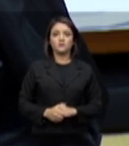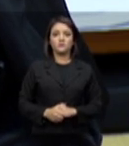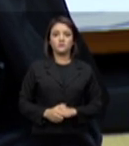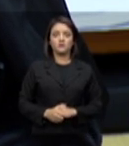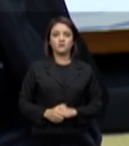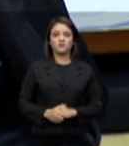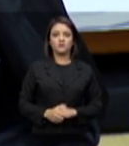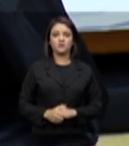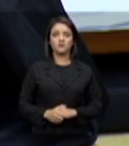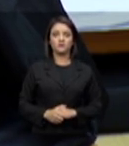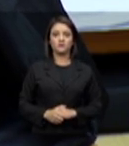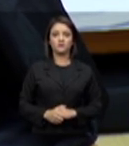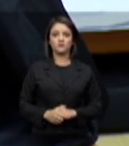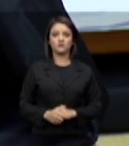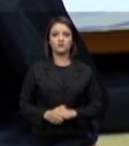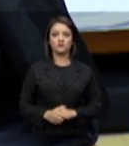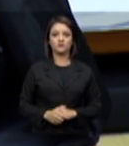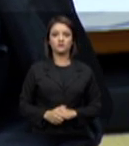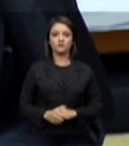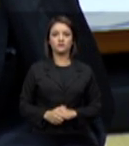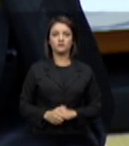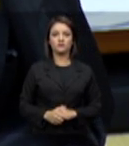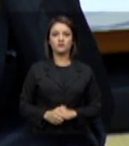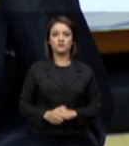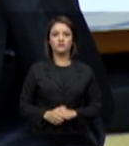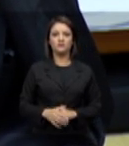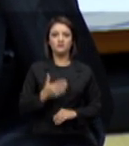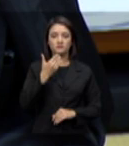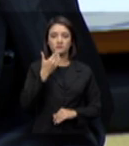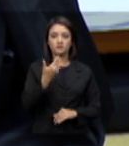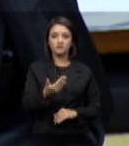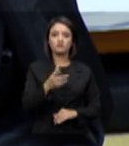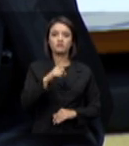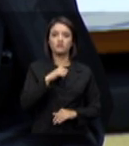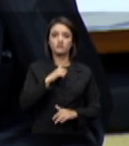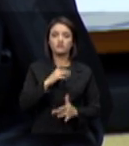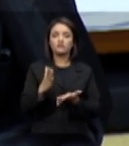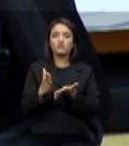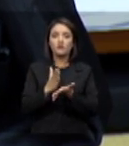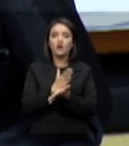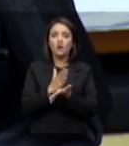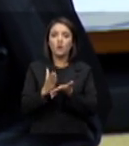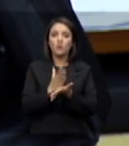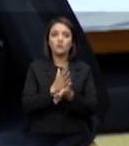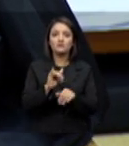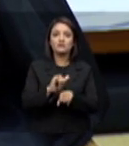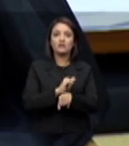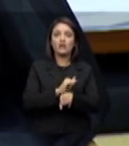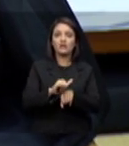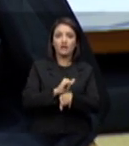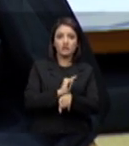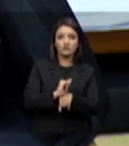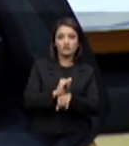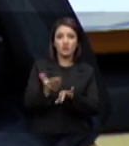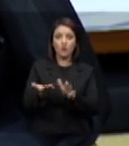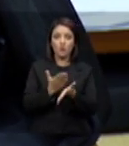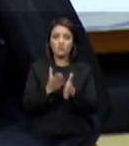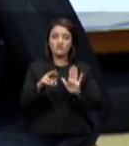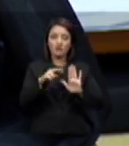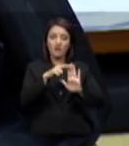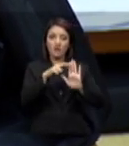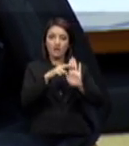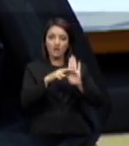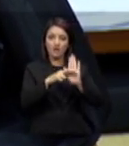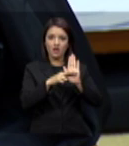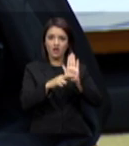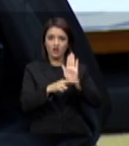347 do distrito federal posso implementada e certas as providências